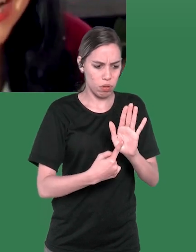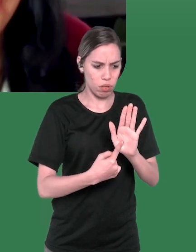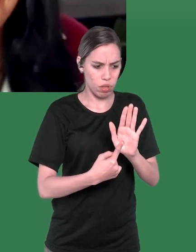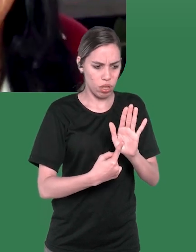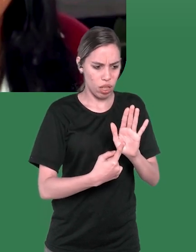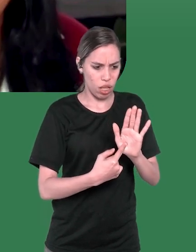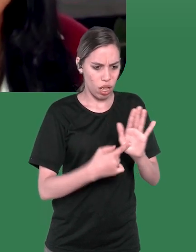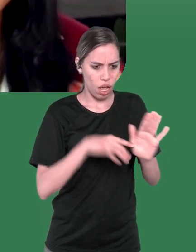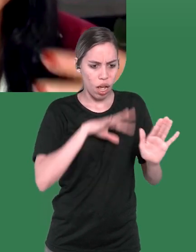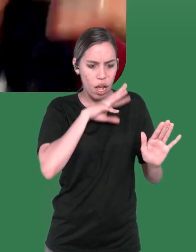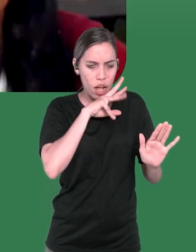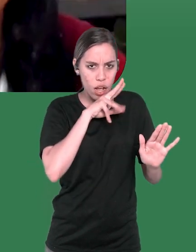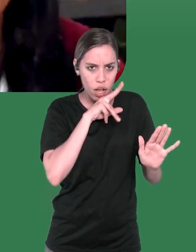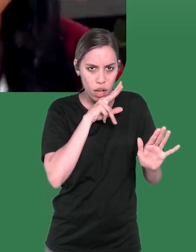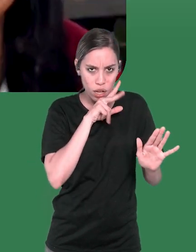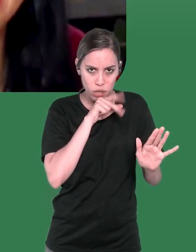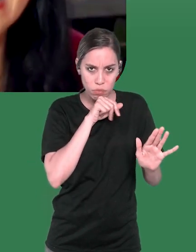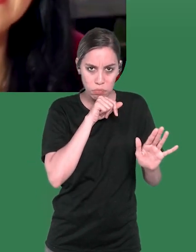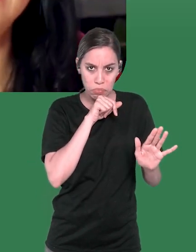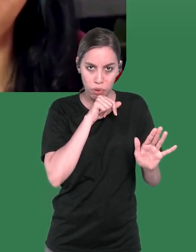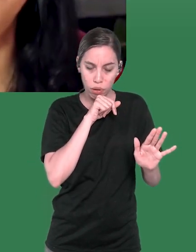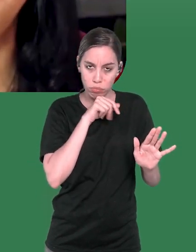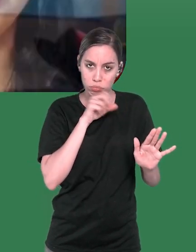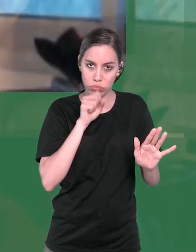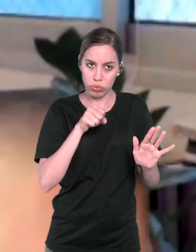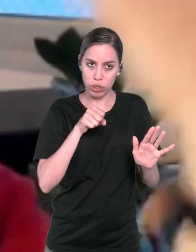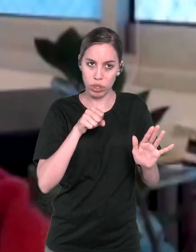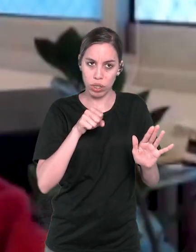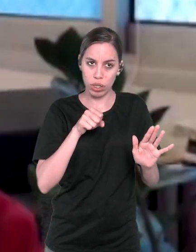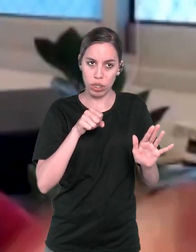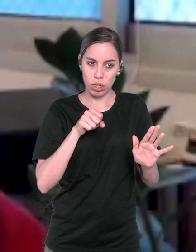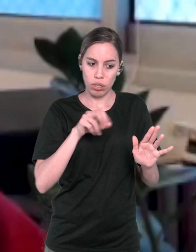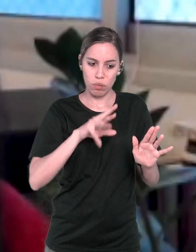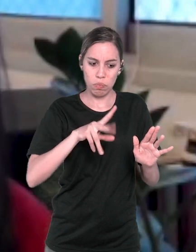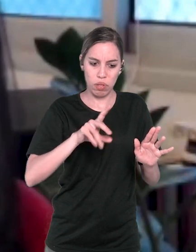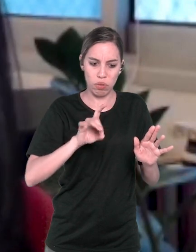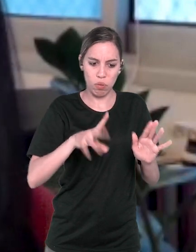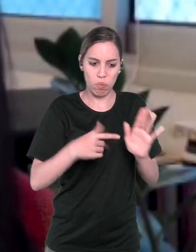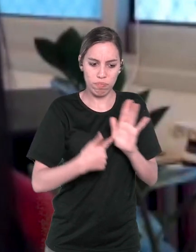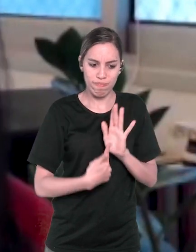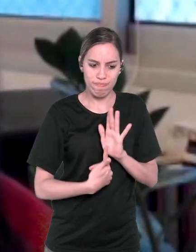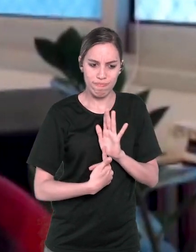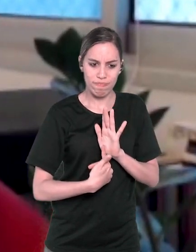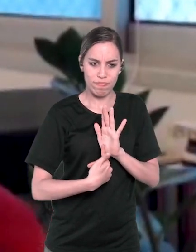animais, e não apenas como símbolos